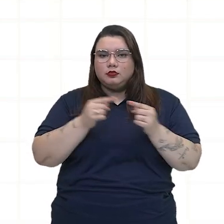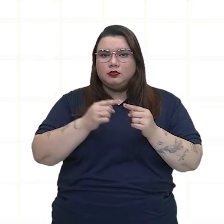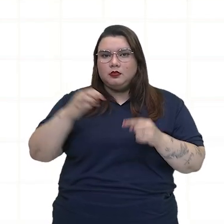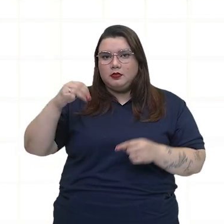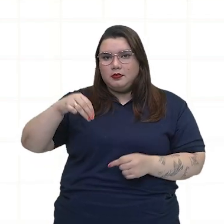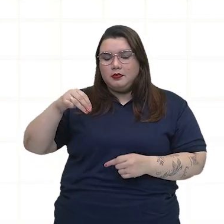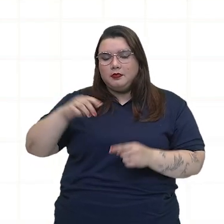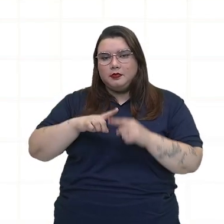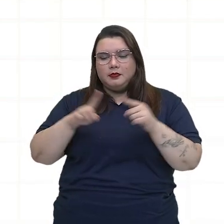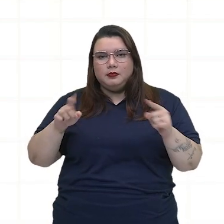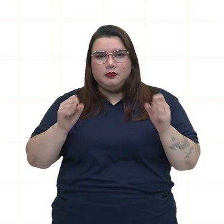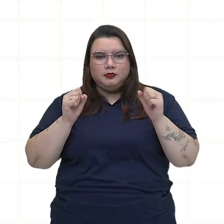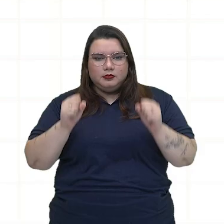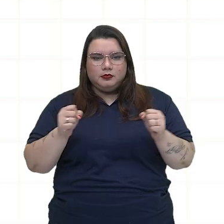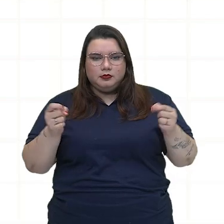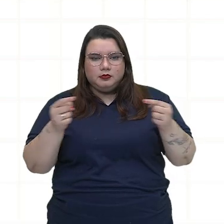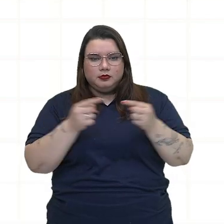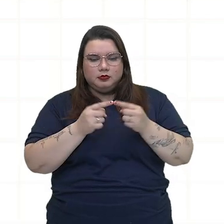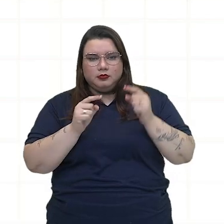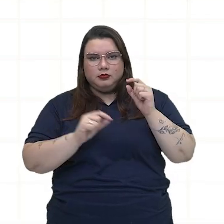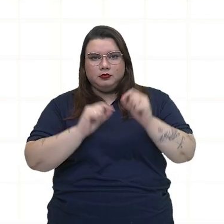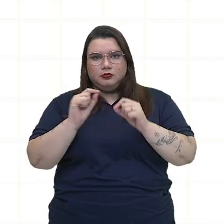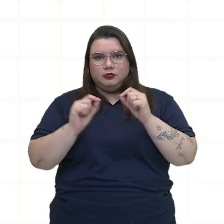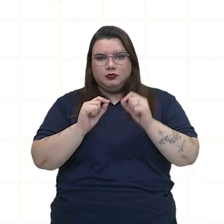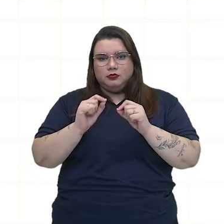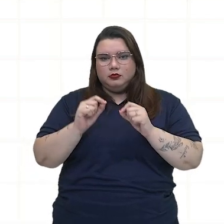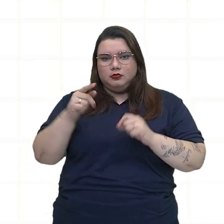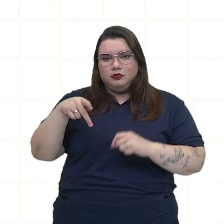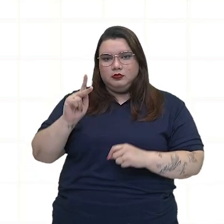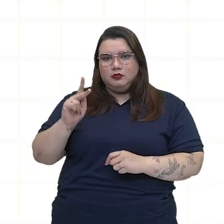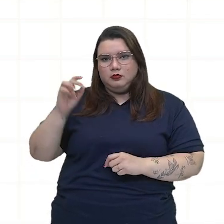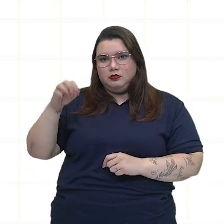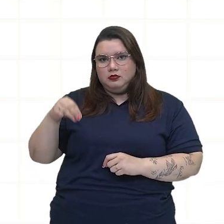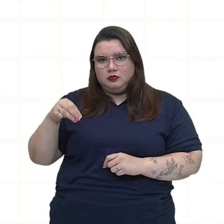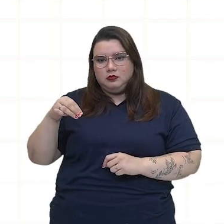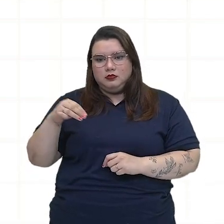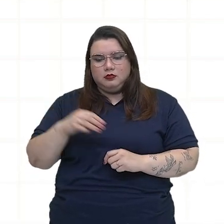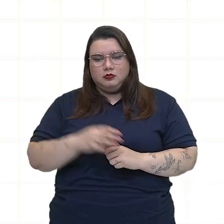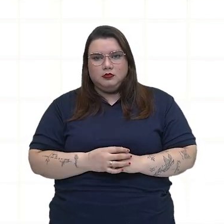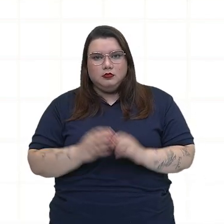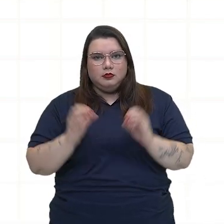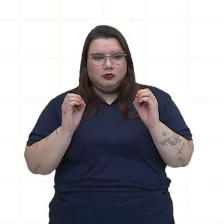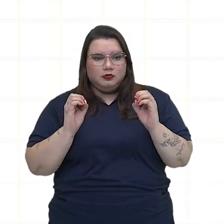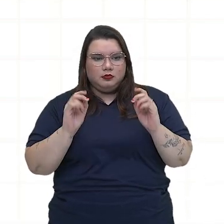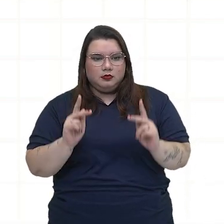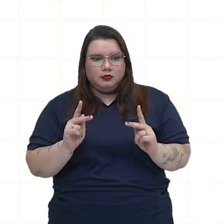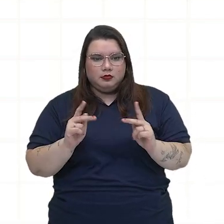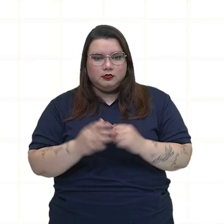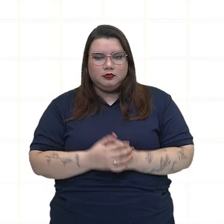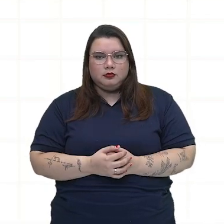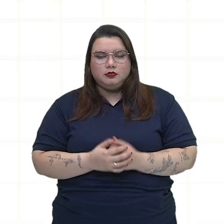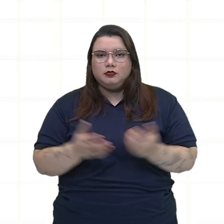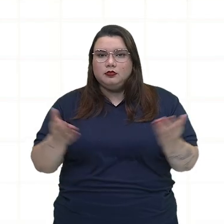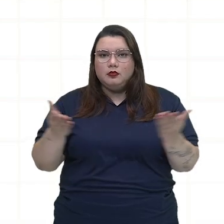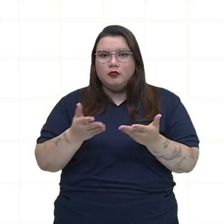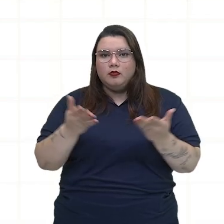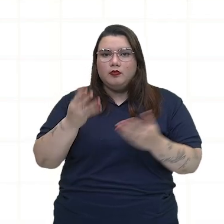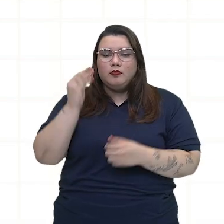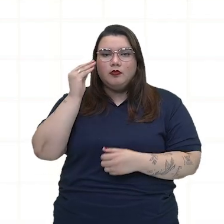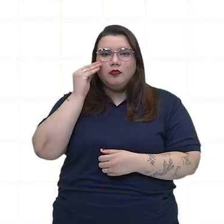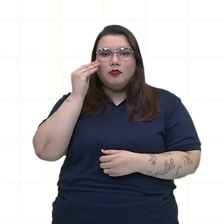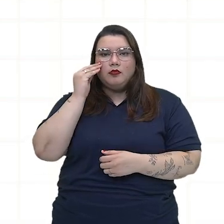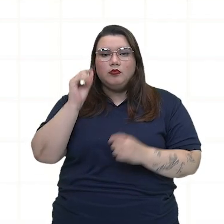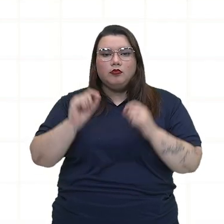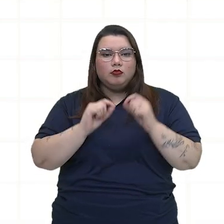metros, mas pode ser indicada também por quilômetros, ok? A gente vai ver agora